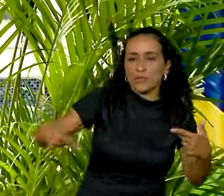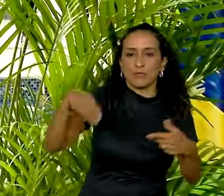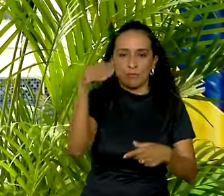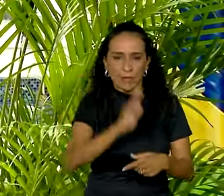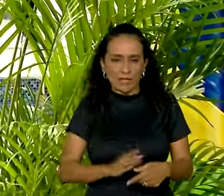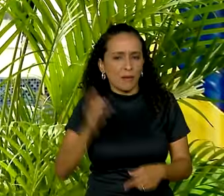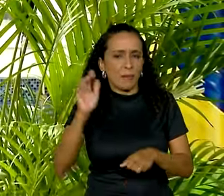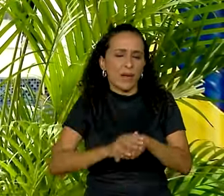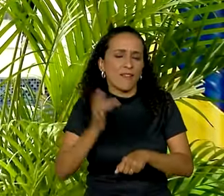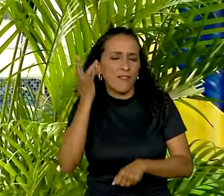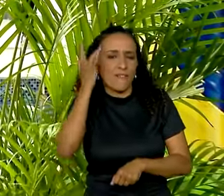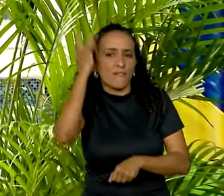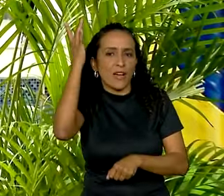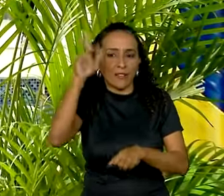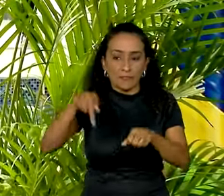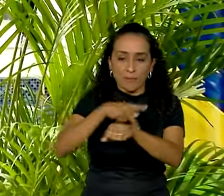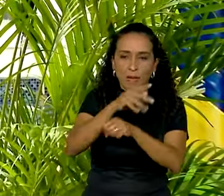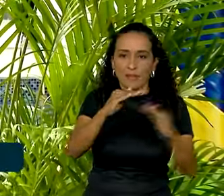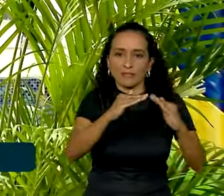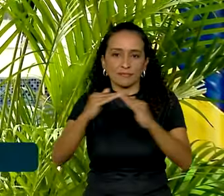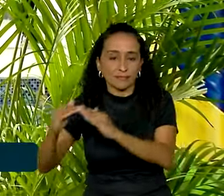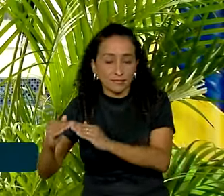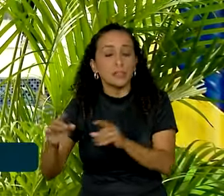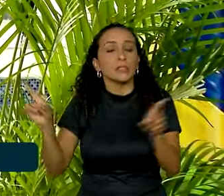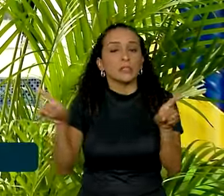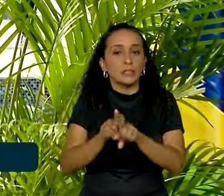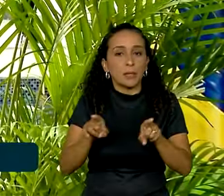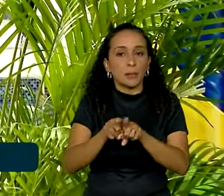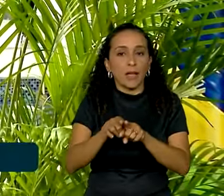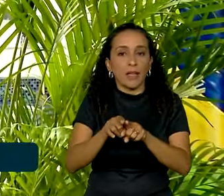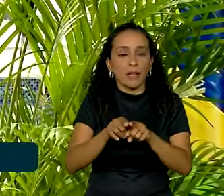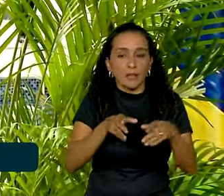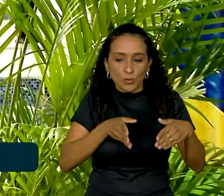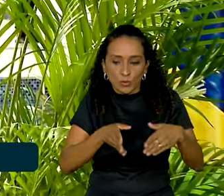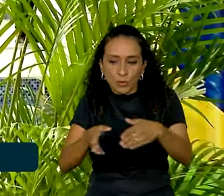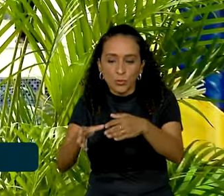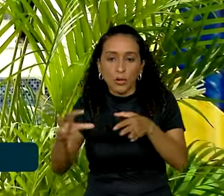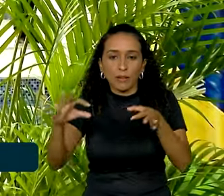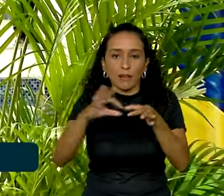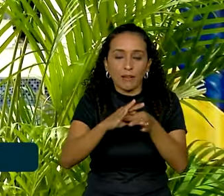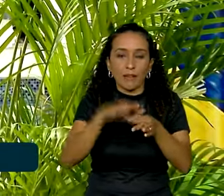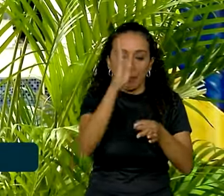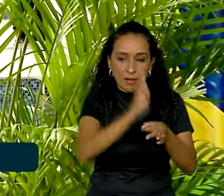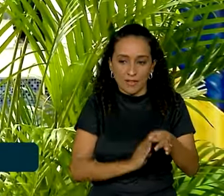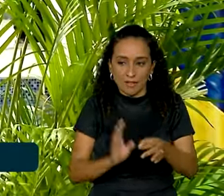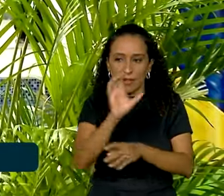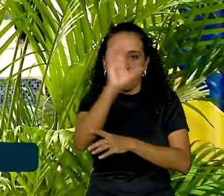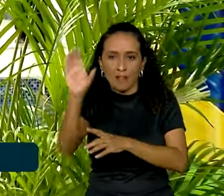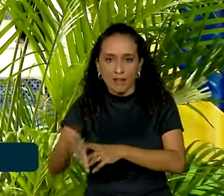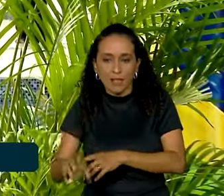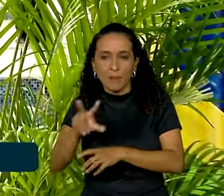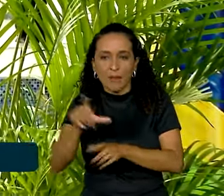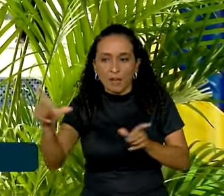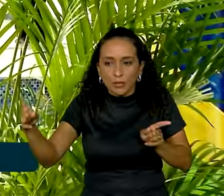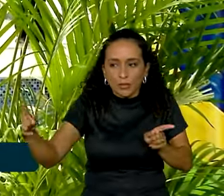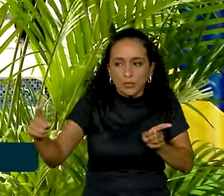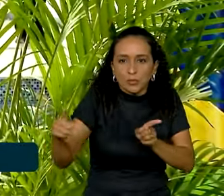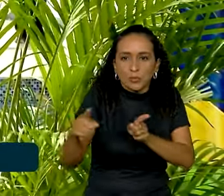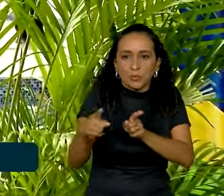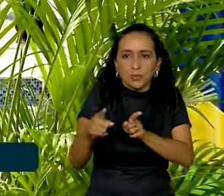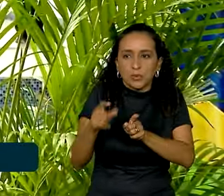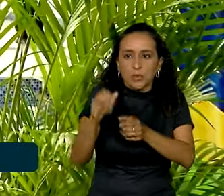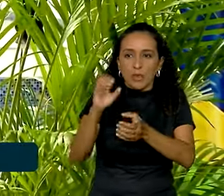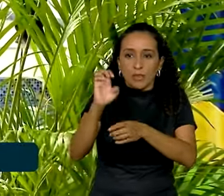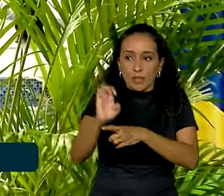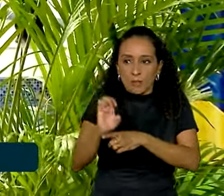facilmente aos países vizinhos além disso a rota que interliga Brasil e Caribe vai encurtar o Caminho das exportações